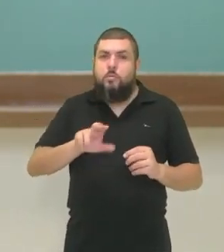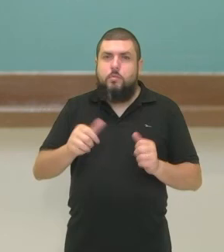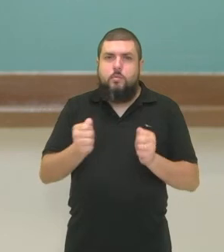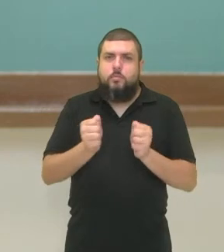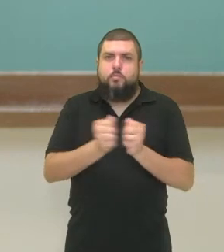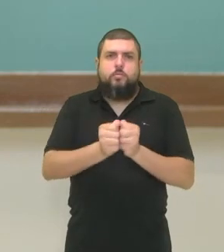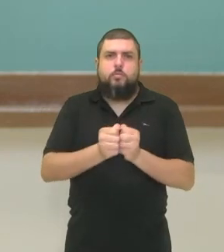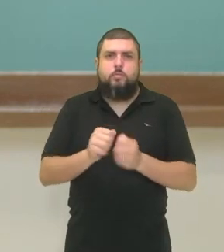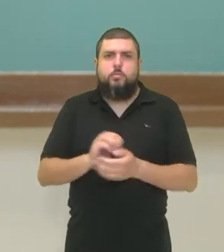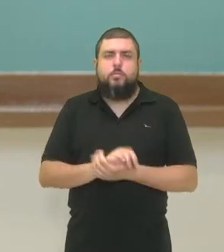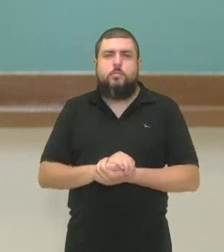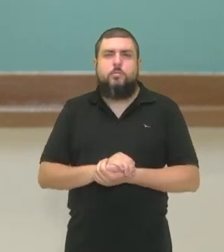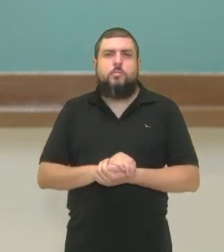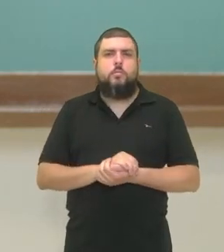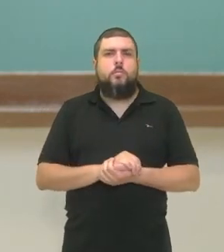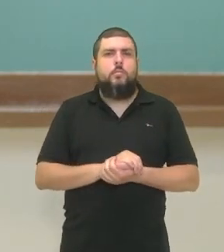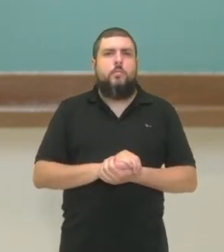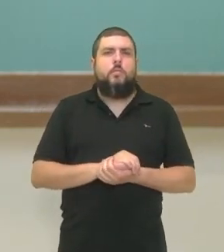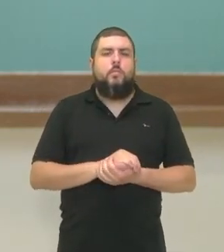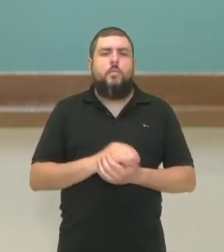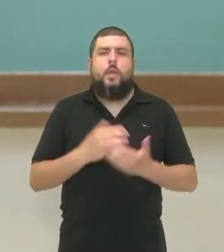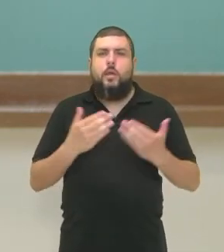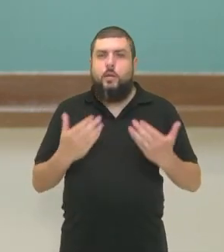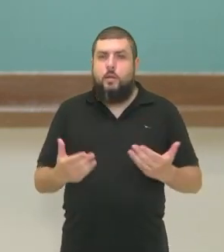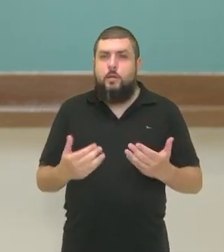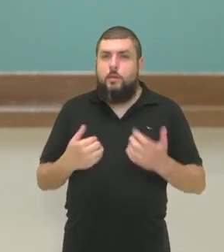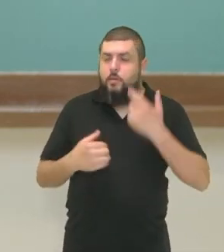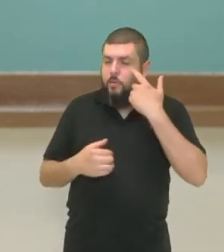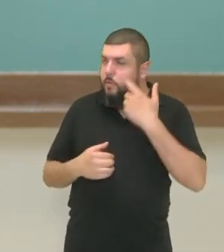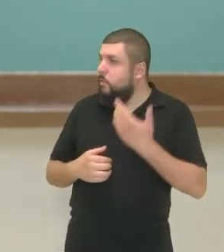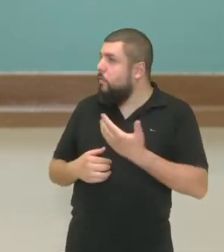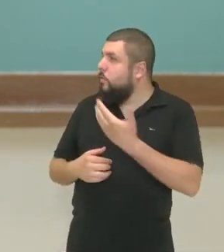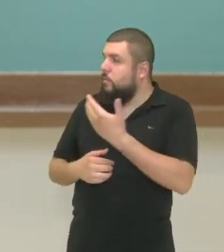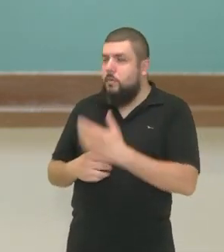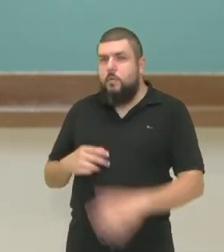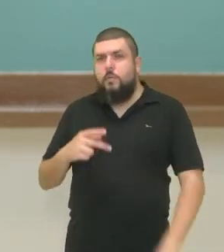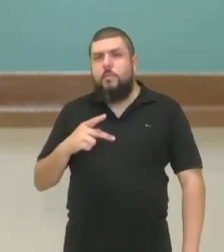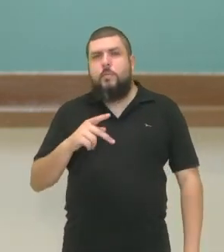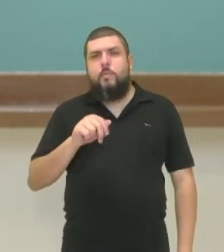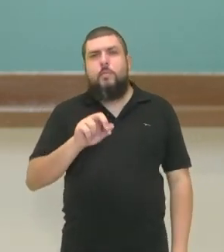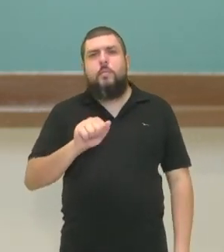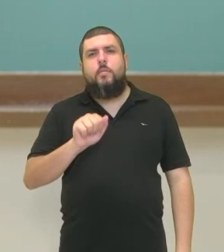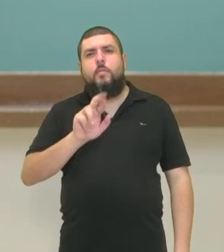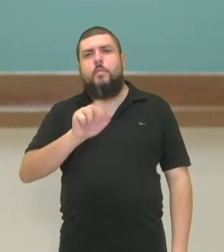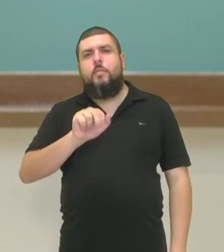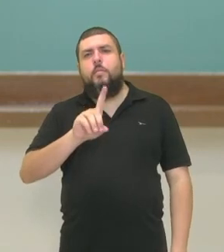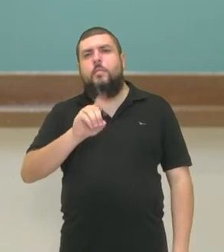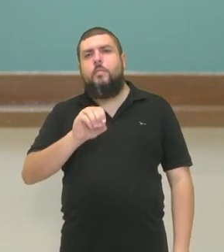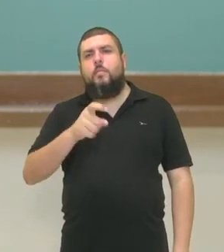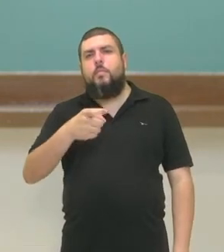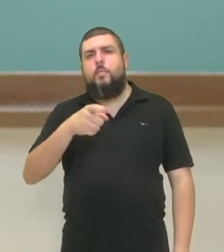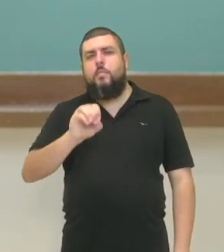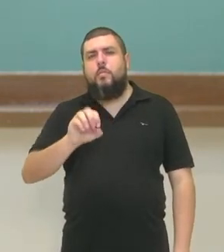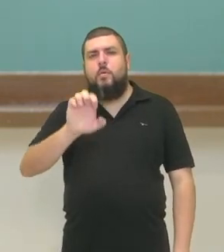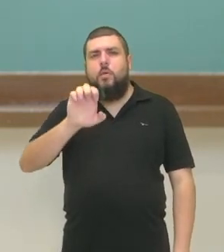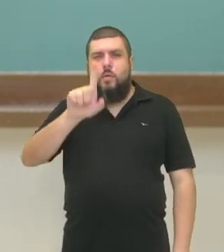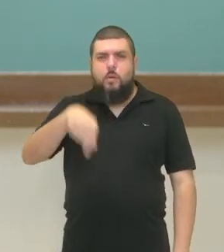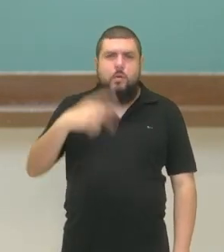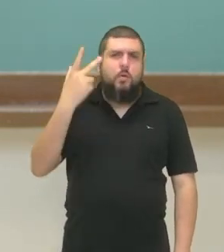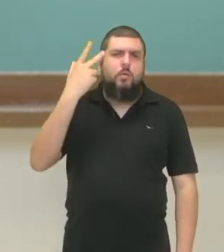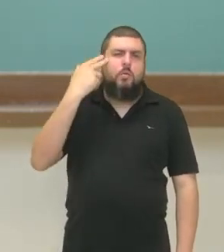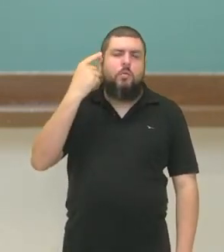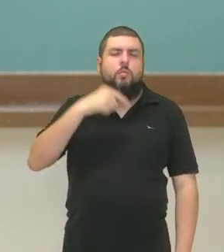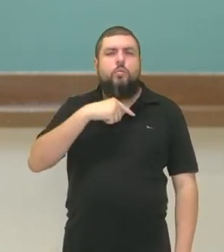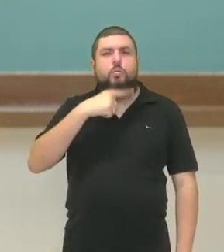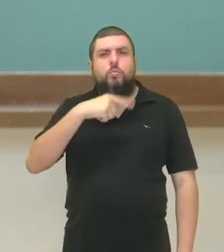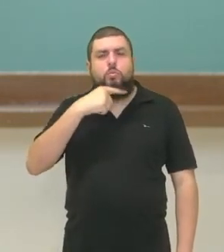nesse paradoxo, né? É característico do ser humano ter dúvidas e viver em contradições e desejar